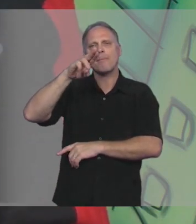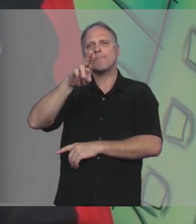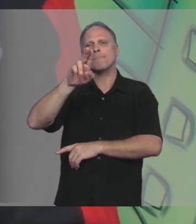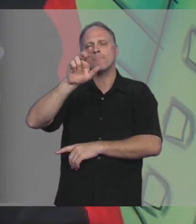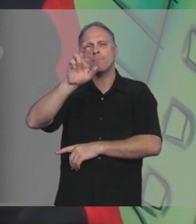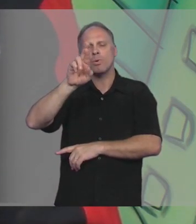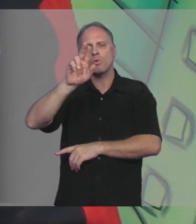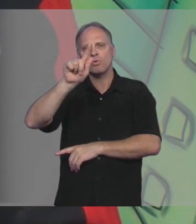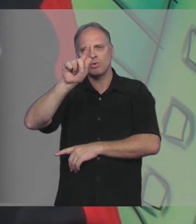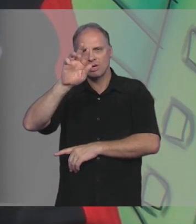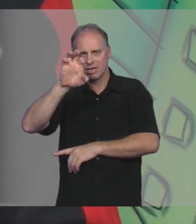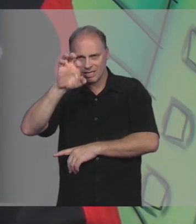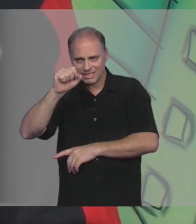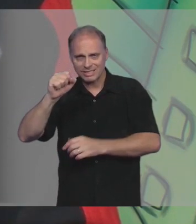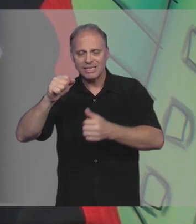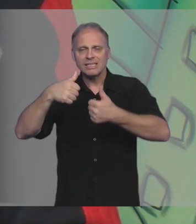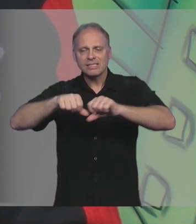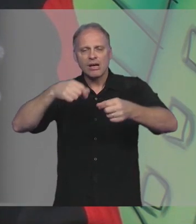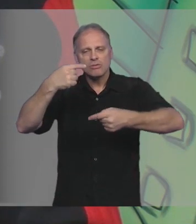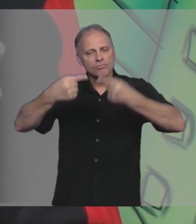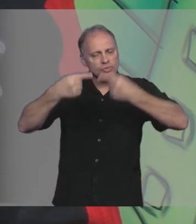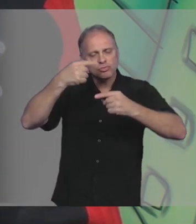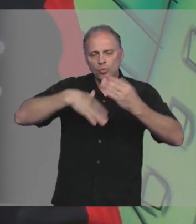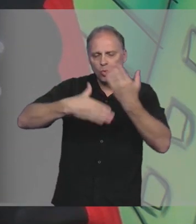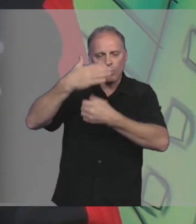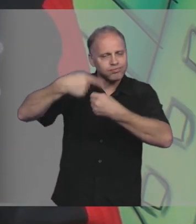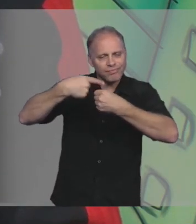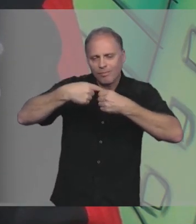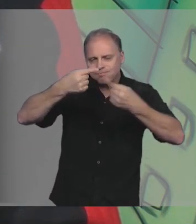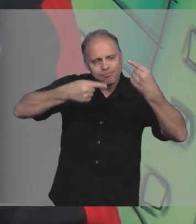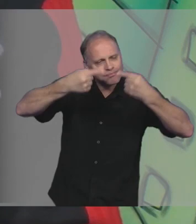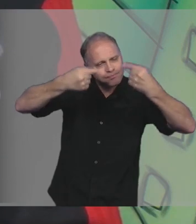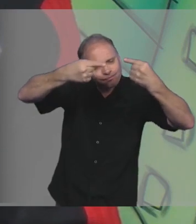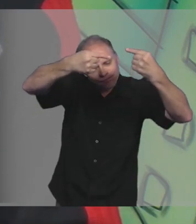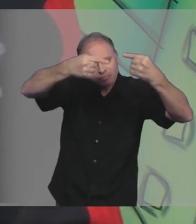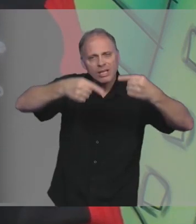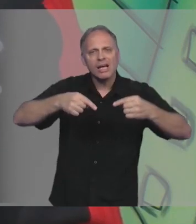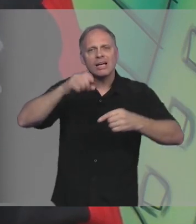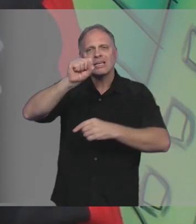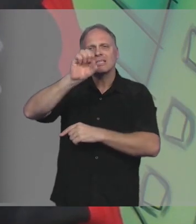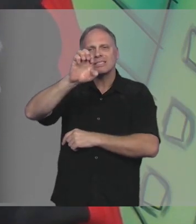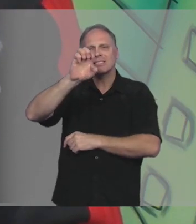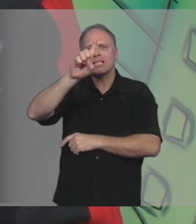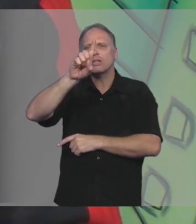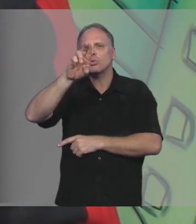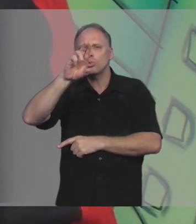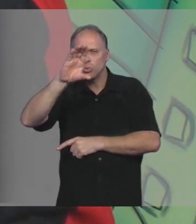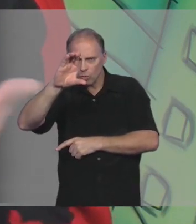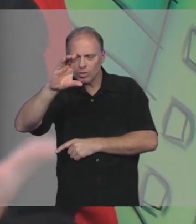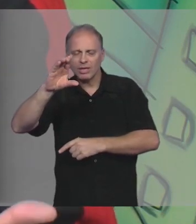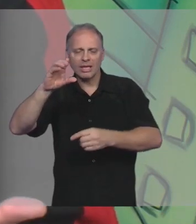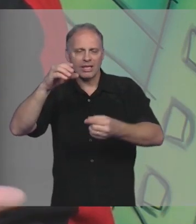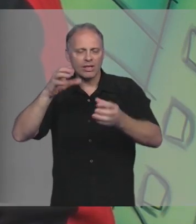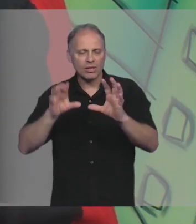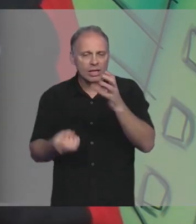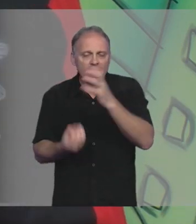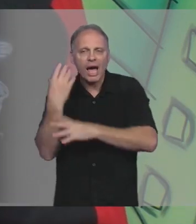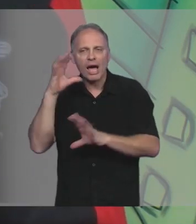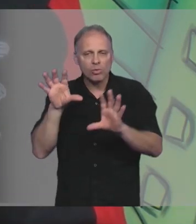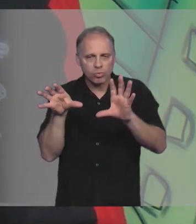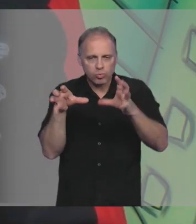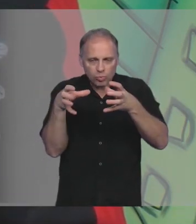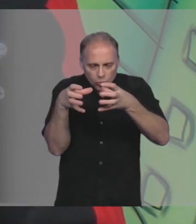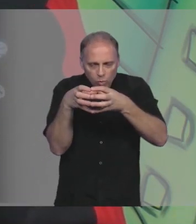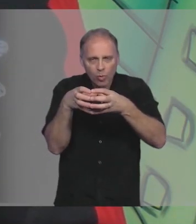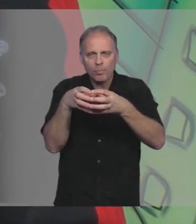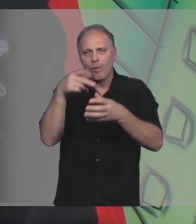discussão neste momento em todos os municípios, tá? Então, a SEDUC com a Undime criaram uma plataforma